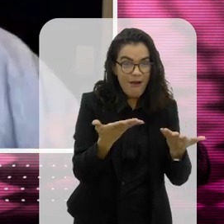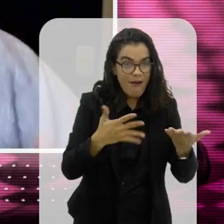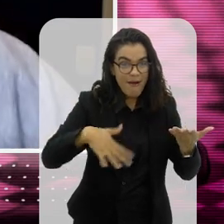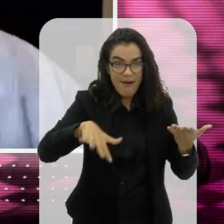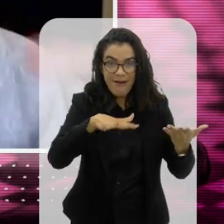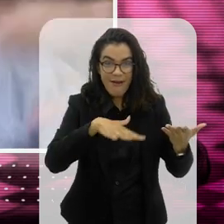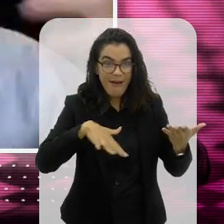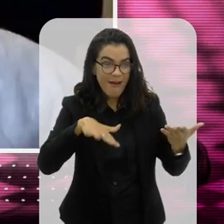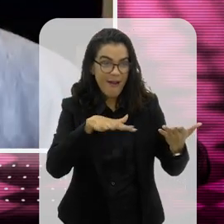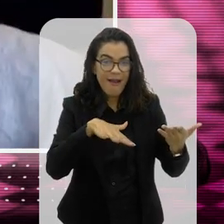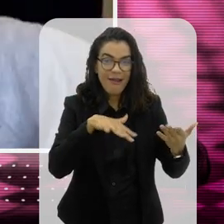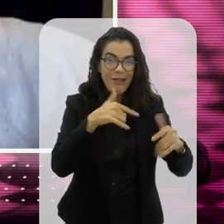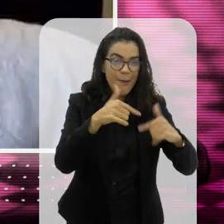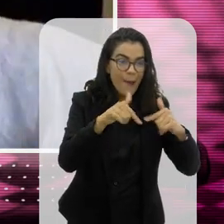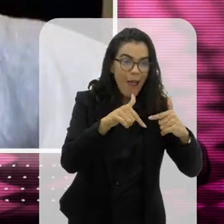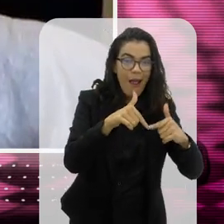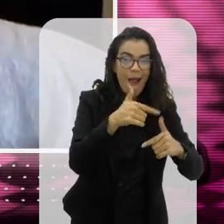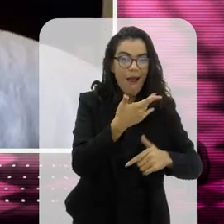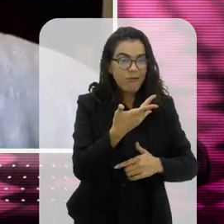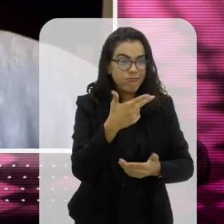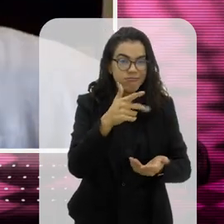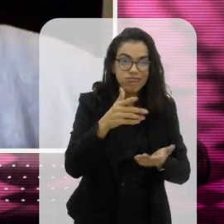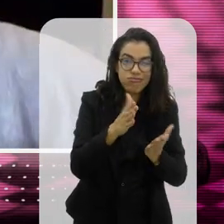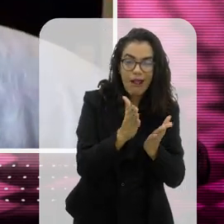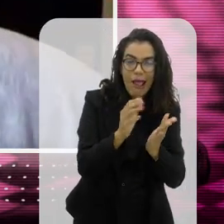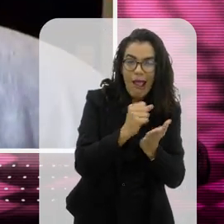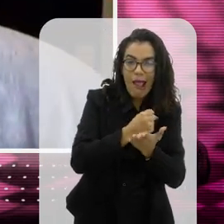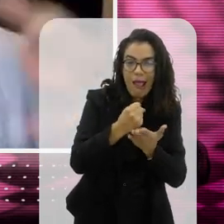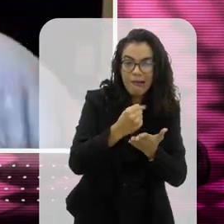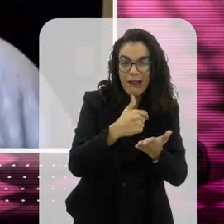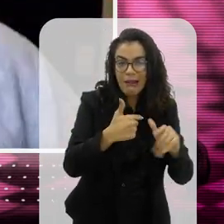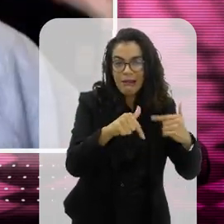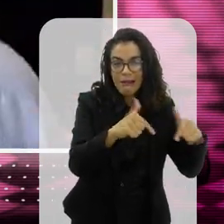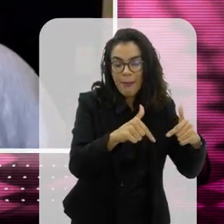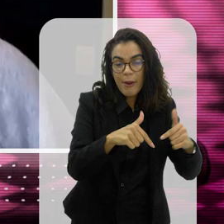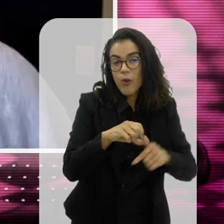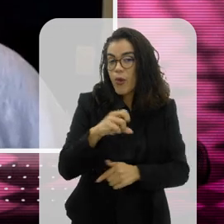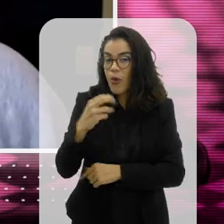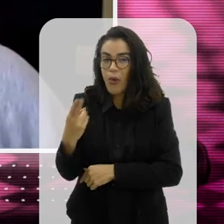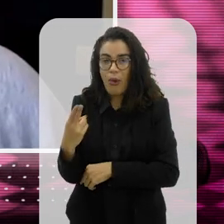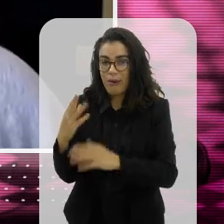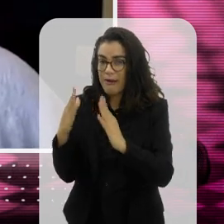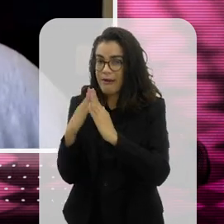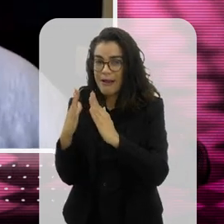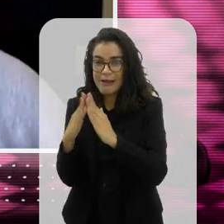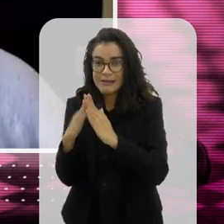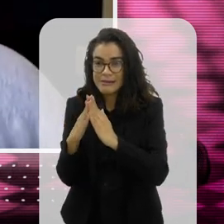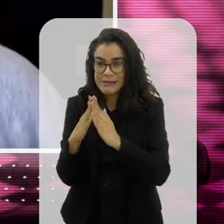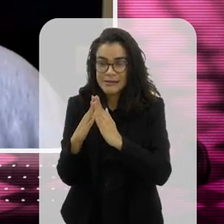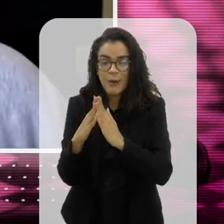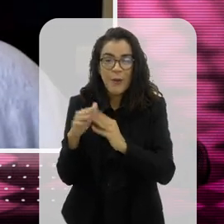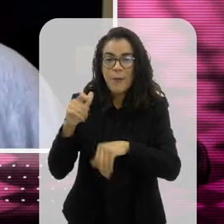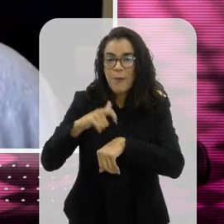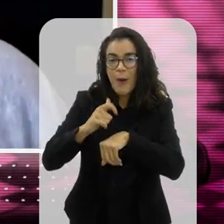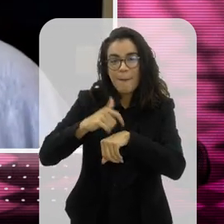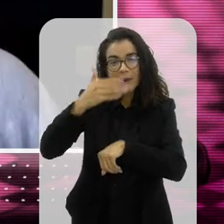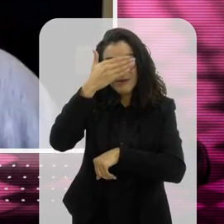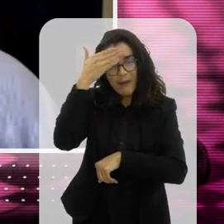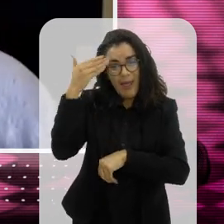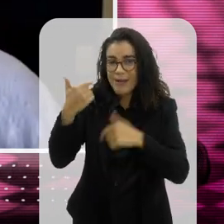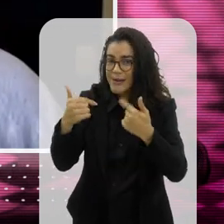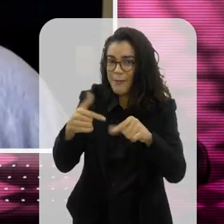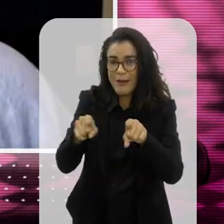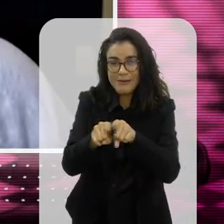trabalhando aqui, nesse ambiente que é público, formalizado, reconhecido, ou eu estou trabalhando dentro de casa, e muitas vezes os momentos